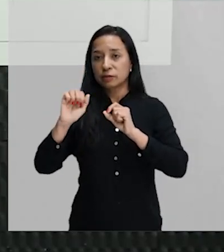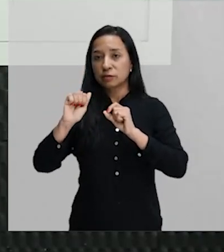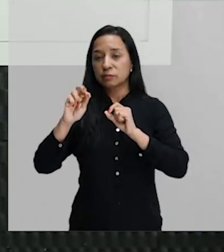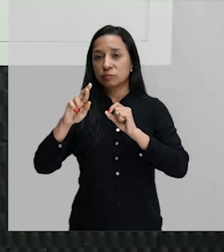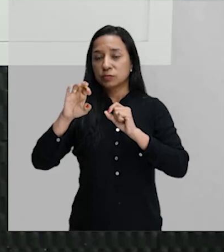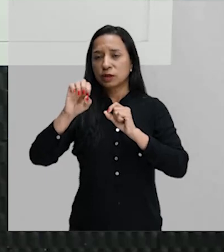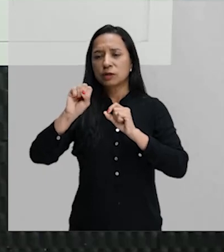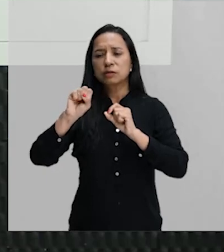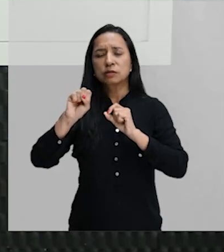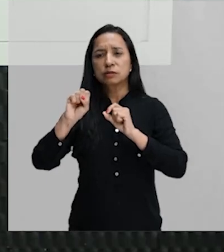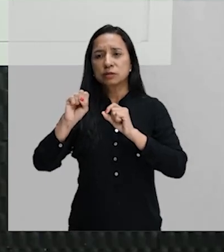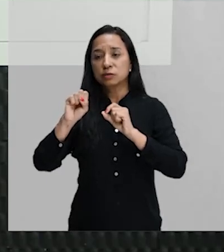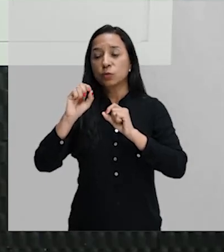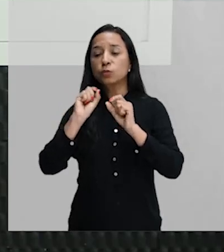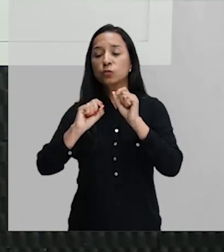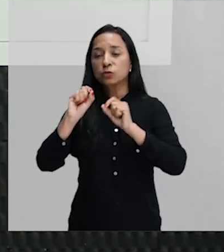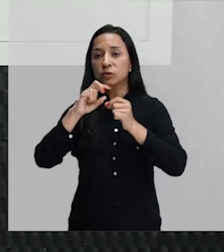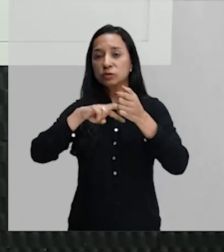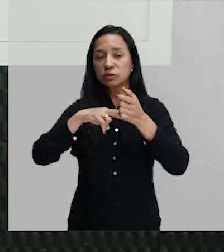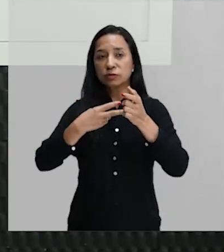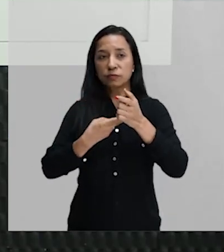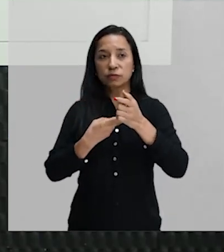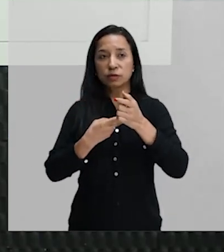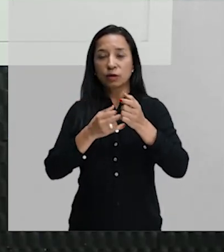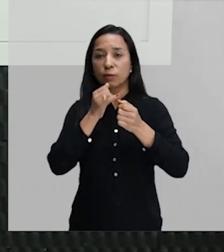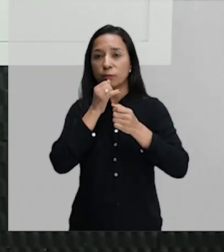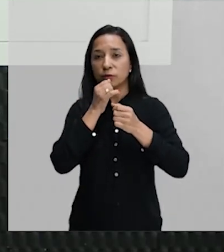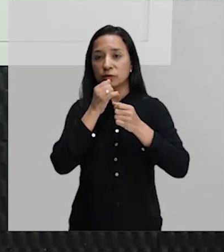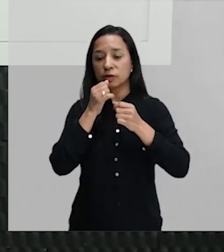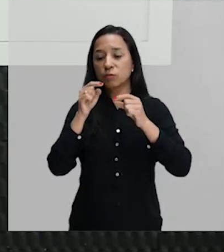arcos replementares? Pessoal, esse aqui, por exemplo,